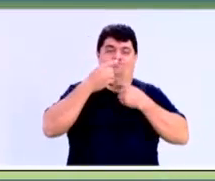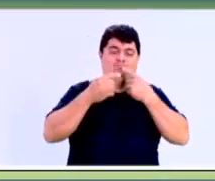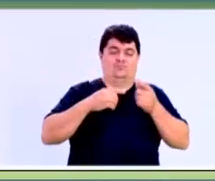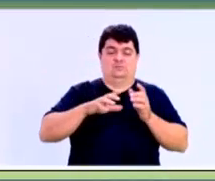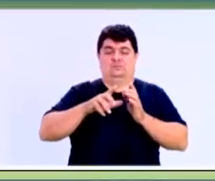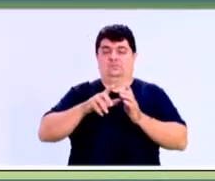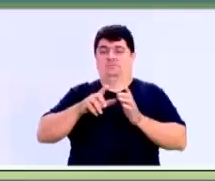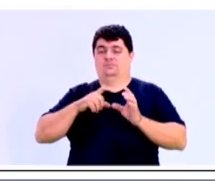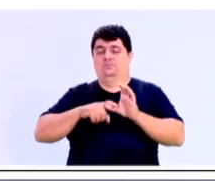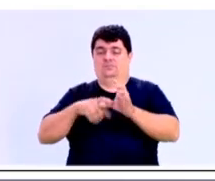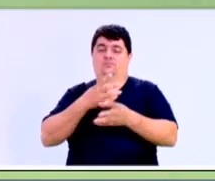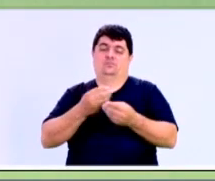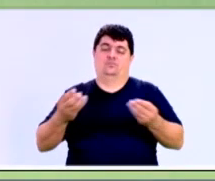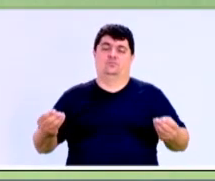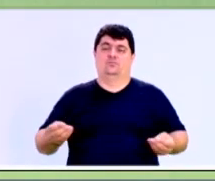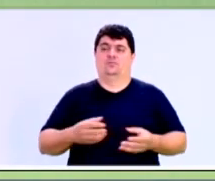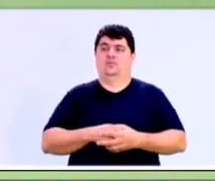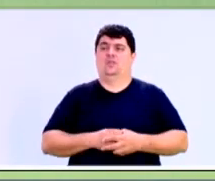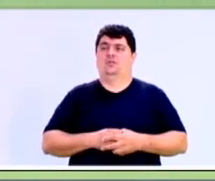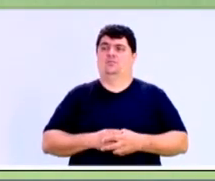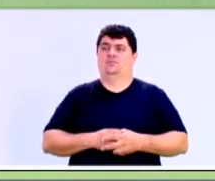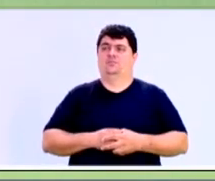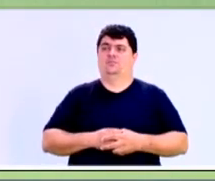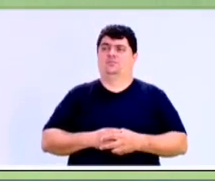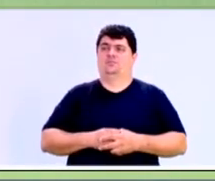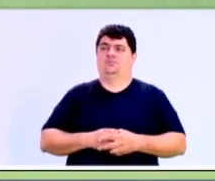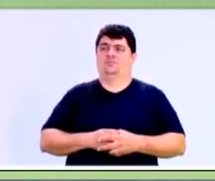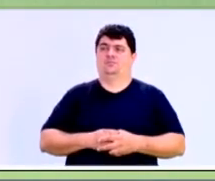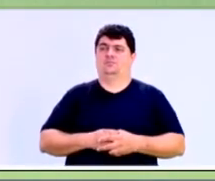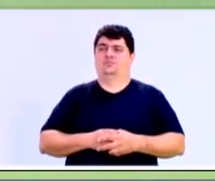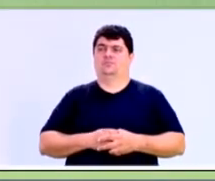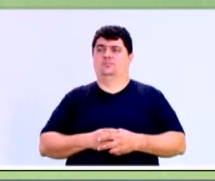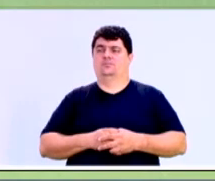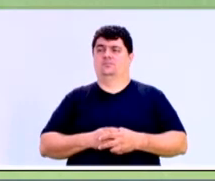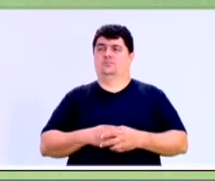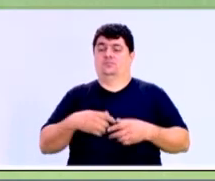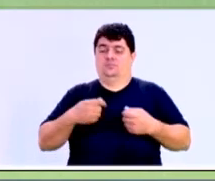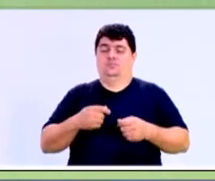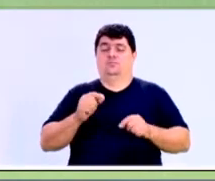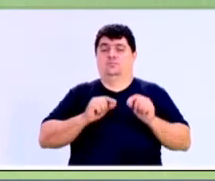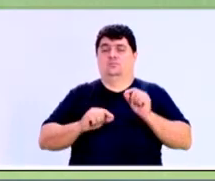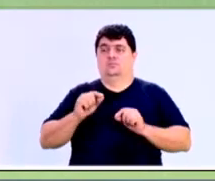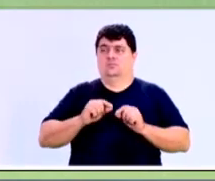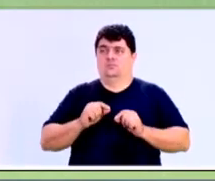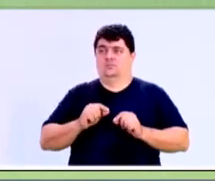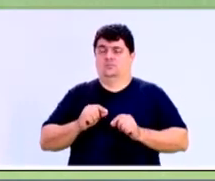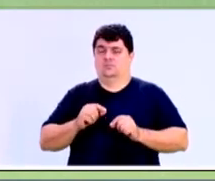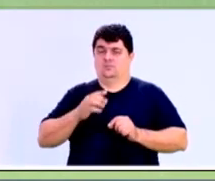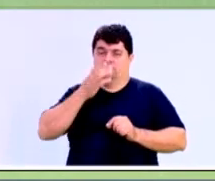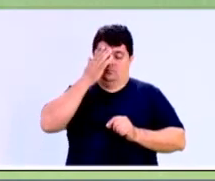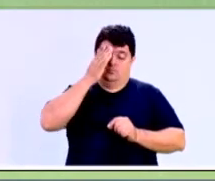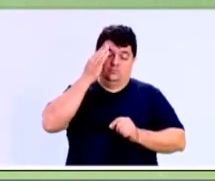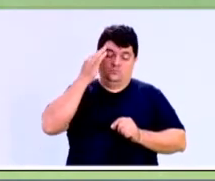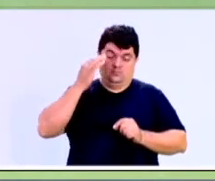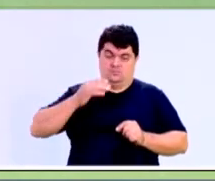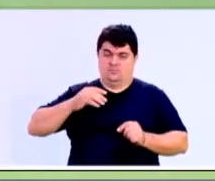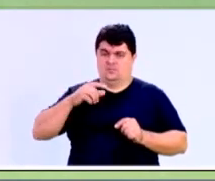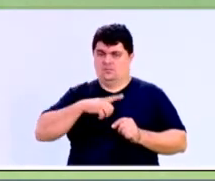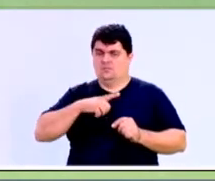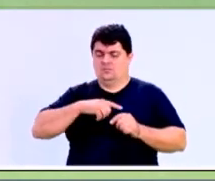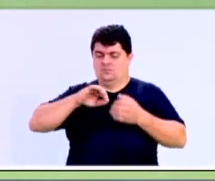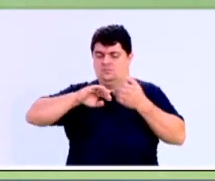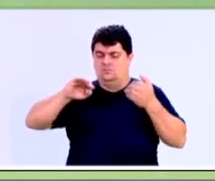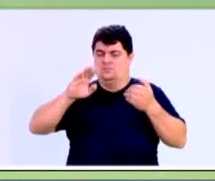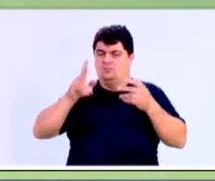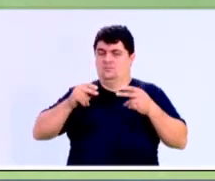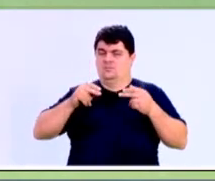Ok? Então vamos lá. A minha necessidade de capital de giro, lembra que a gente separou lá em ativo, circulante, operacional e financeiro?